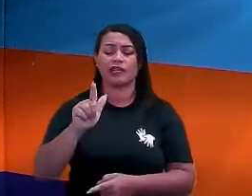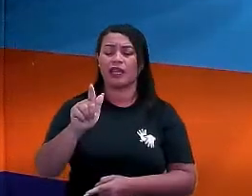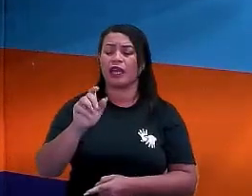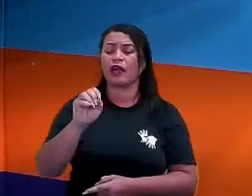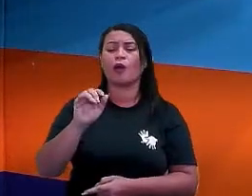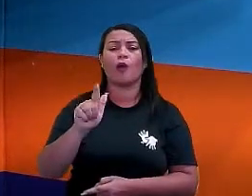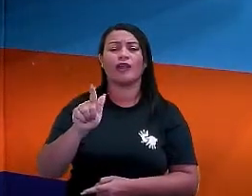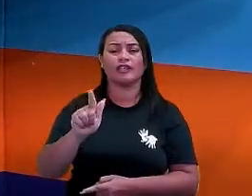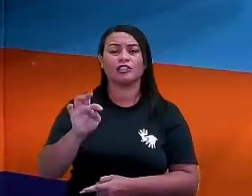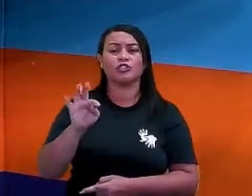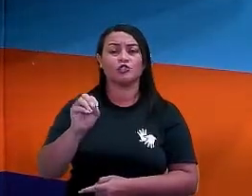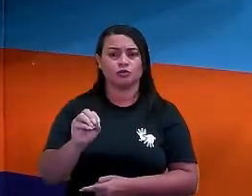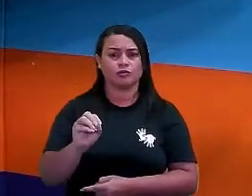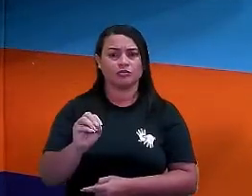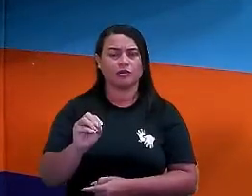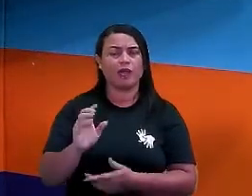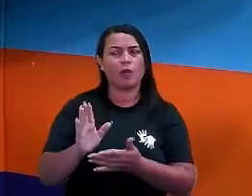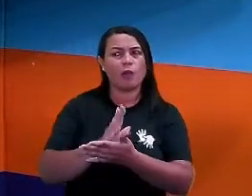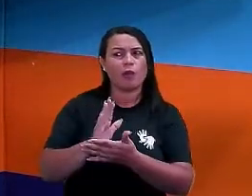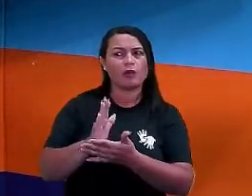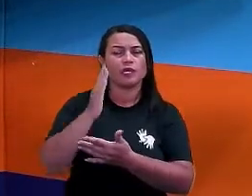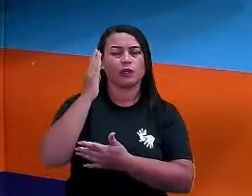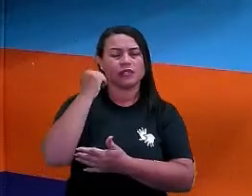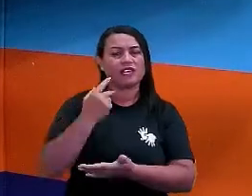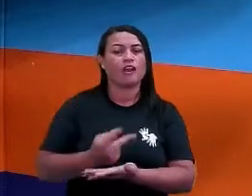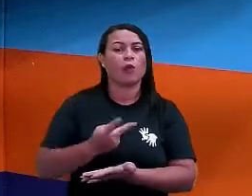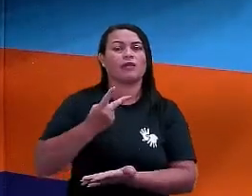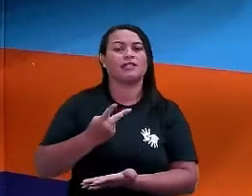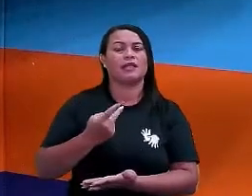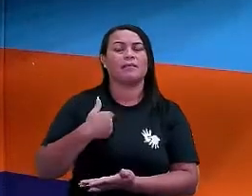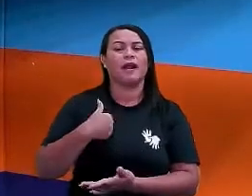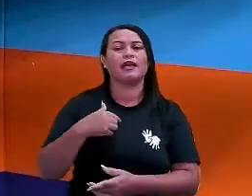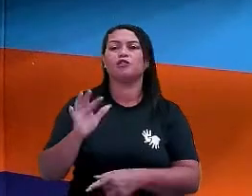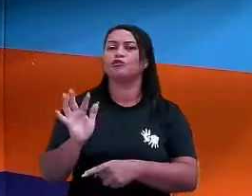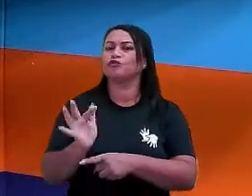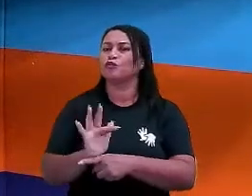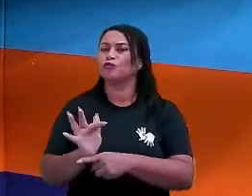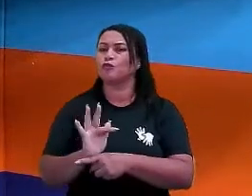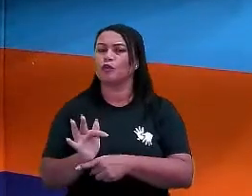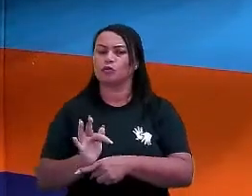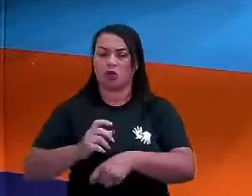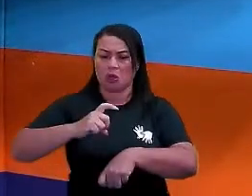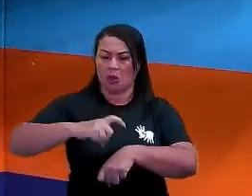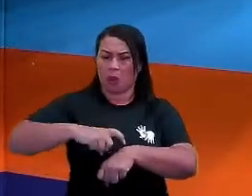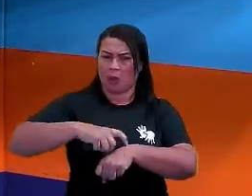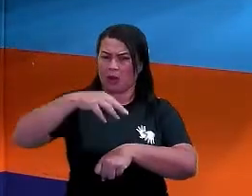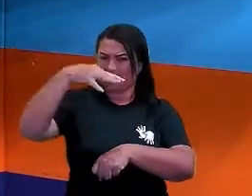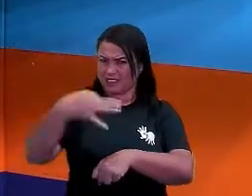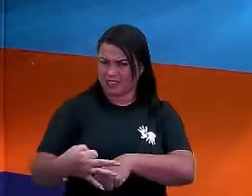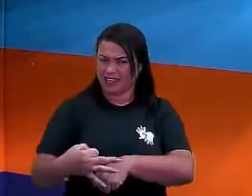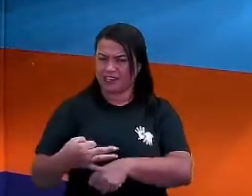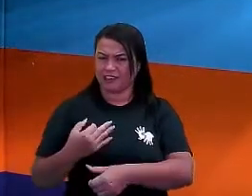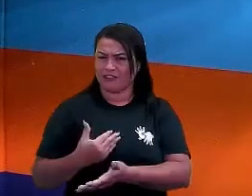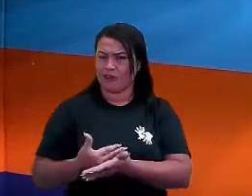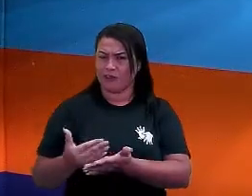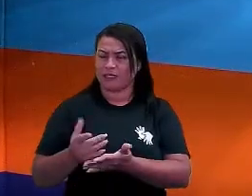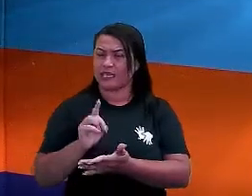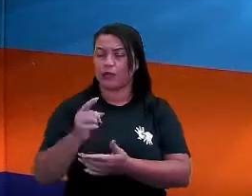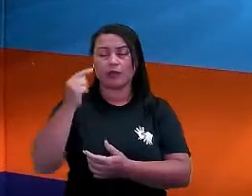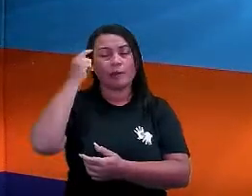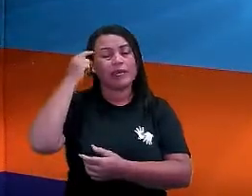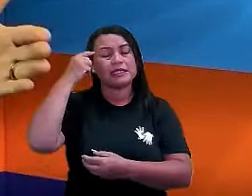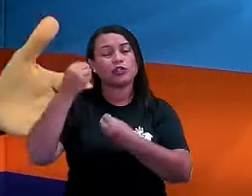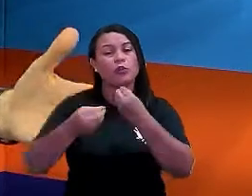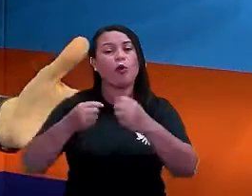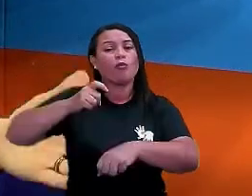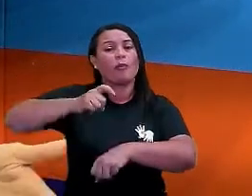está previsto para acontecer. Porém, você não domina o filme. Você não vai dizer a hora que o filme vai começar. Mas já está planejado